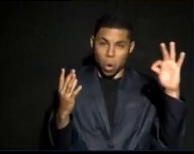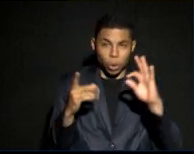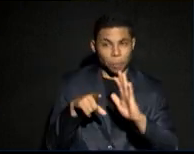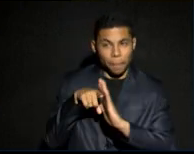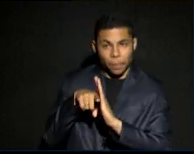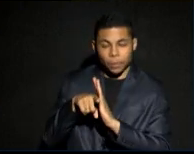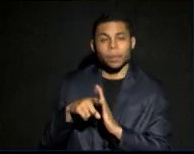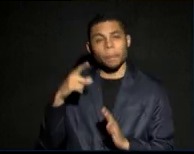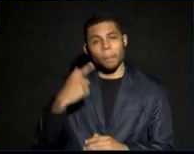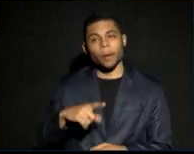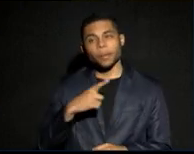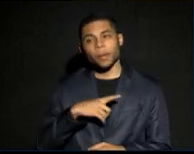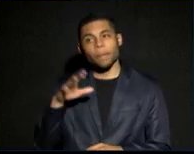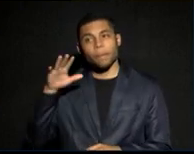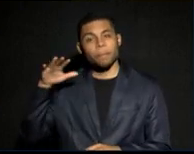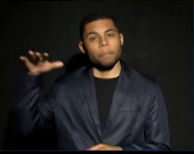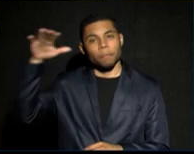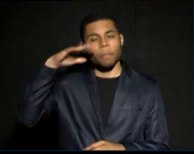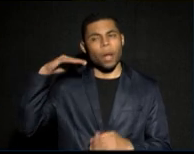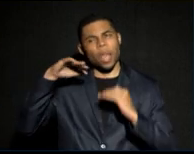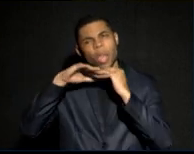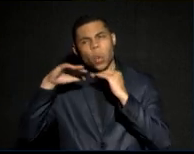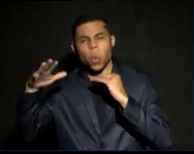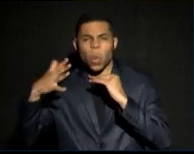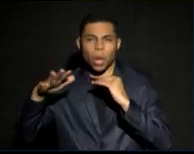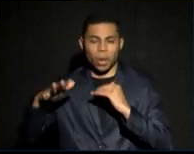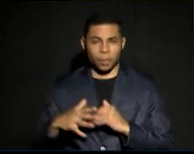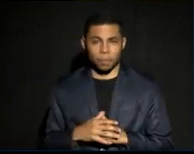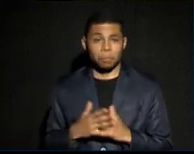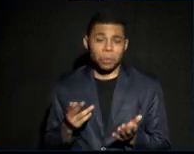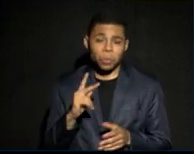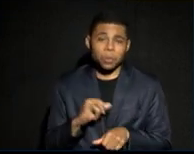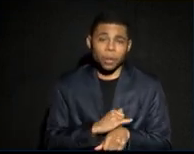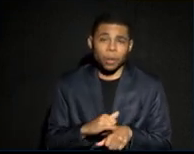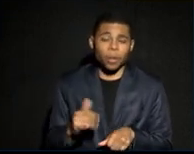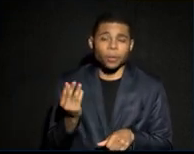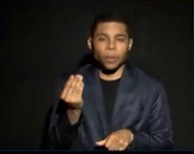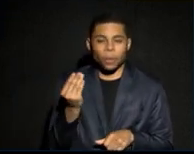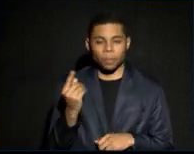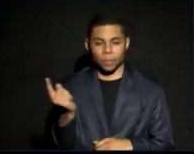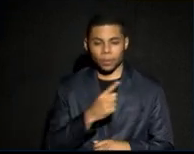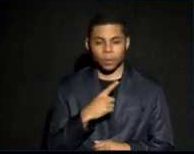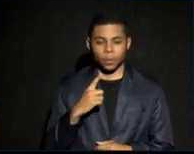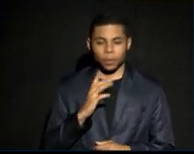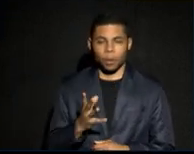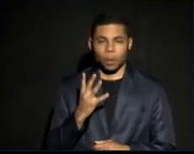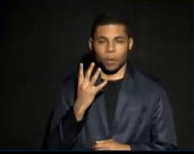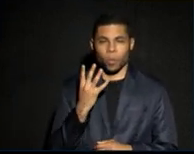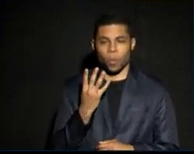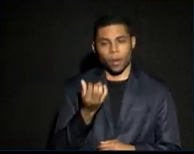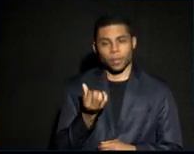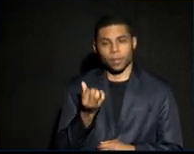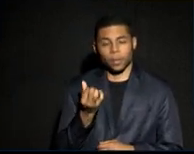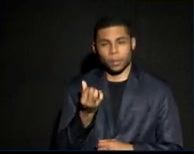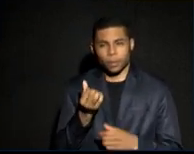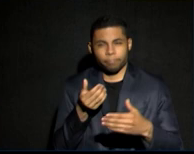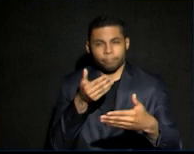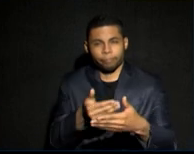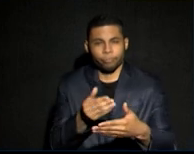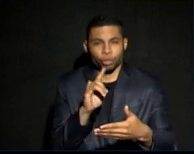pesquisas e tem uma faixa grande de regular eu queria saber qual que vai ser a sua estratégia aqui a gente tá 46 dias